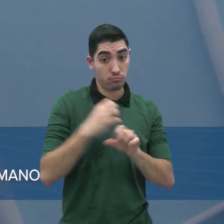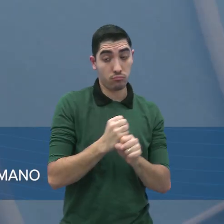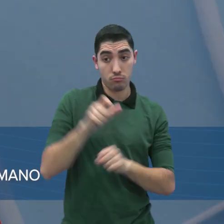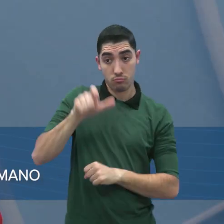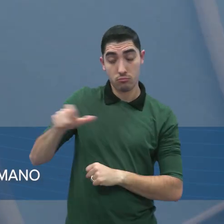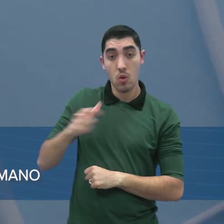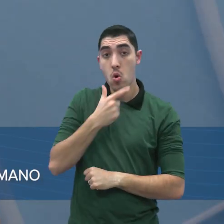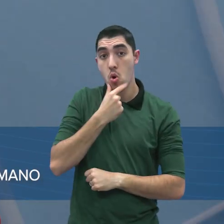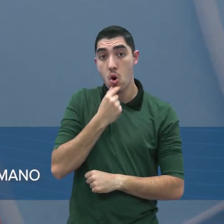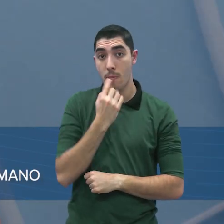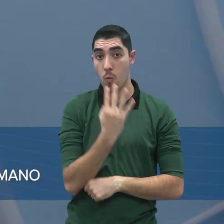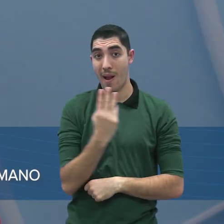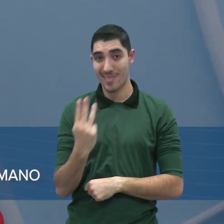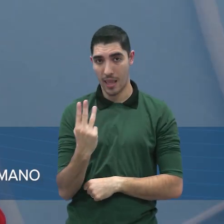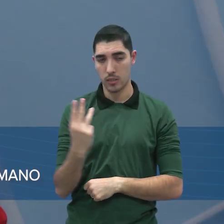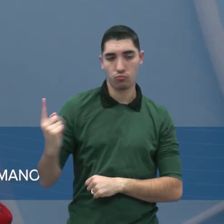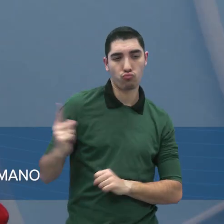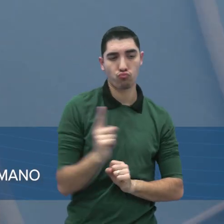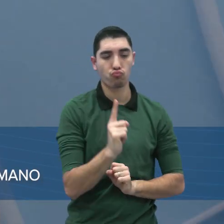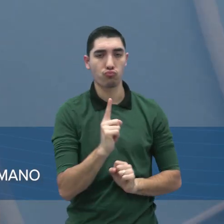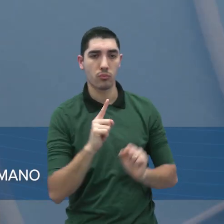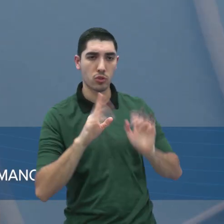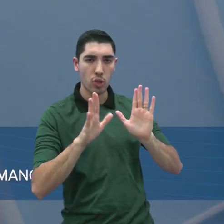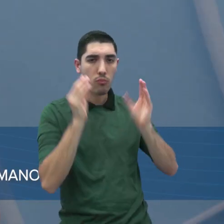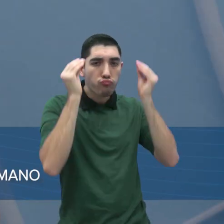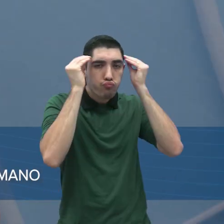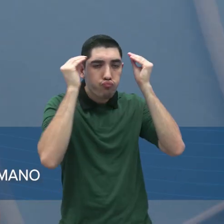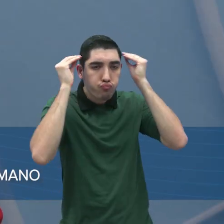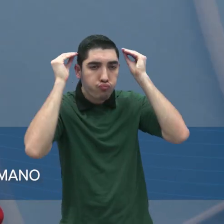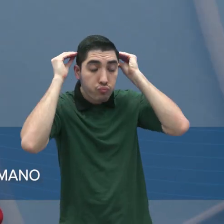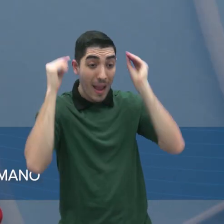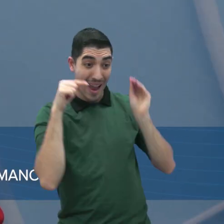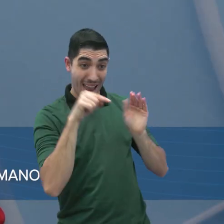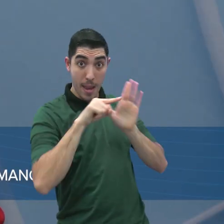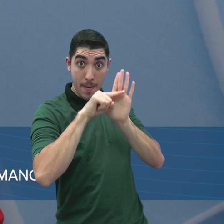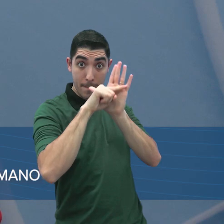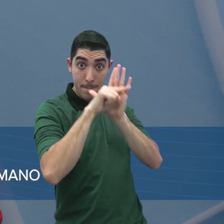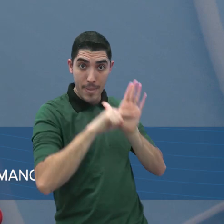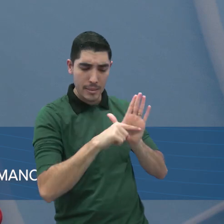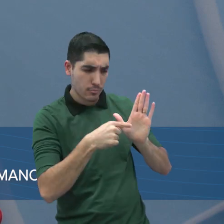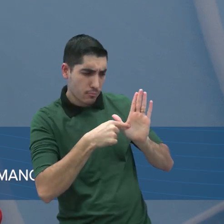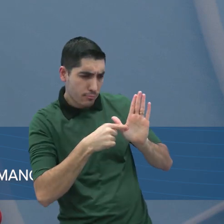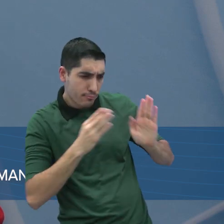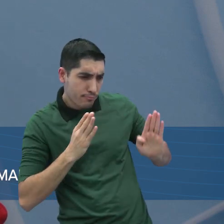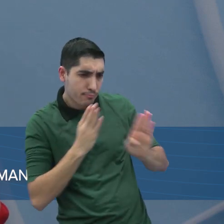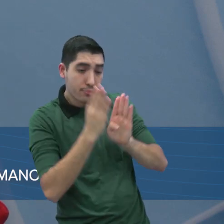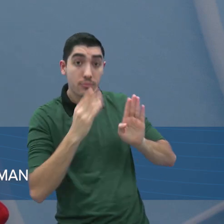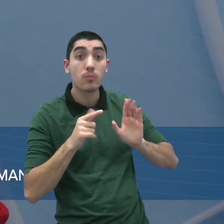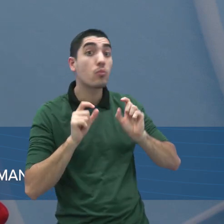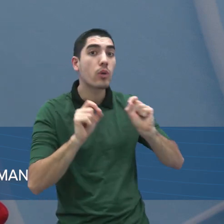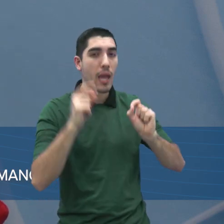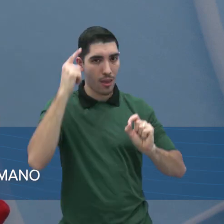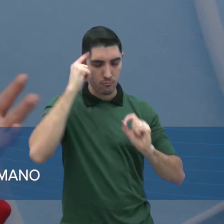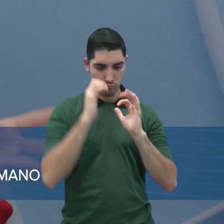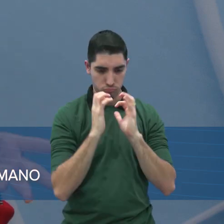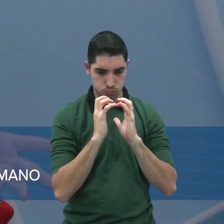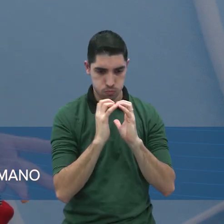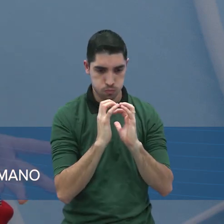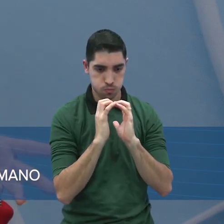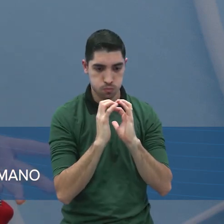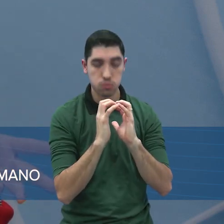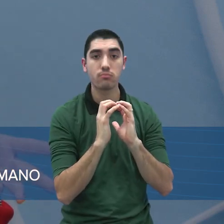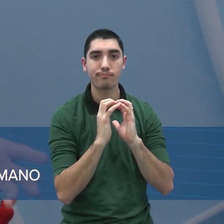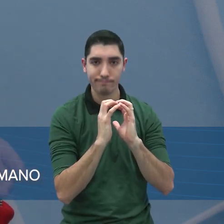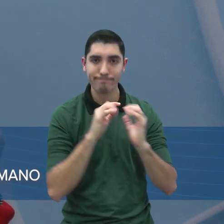voluntários participaram desse estudo e os resultados mostraram que a atividade cerebral estava ligada